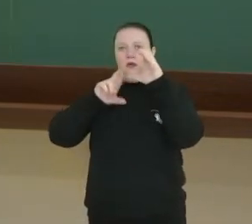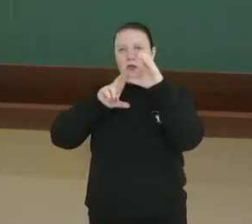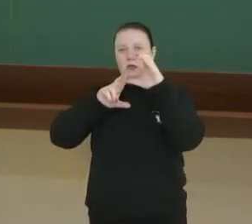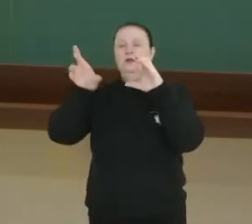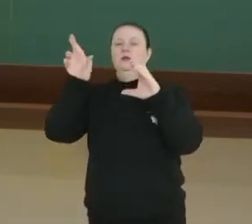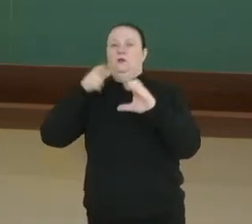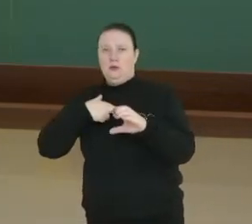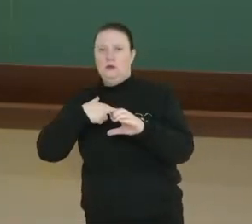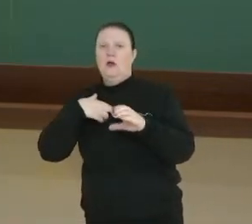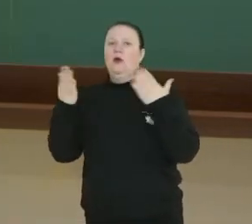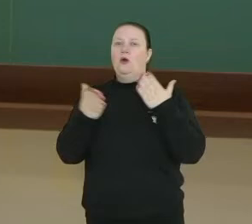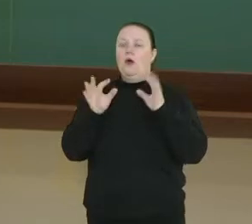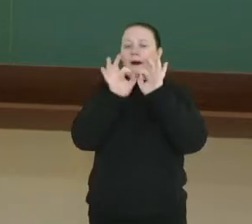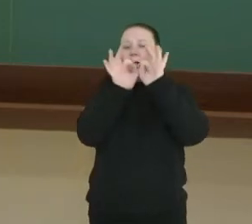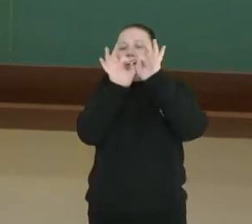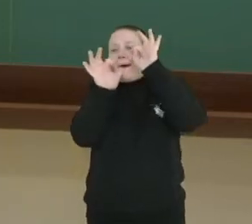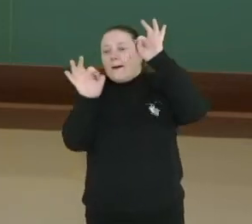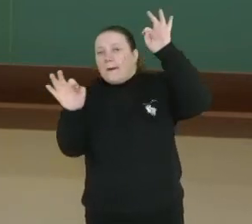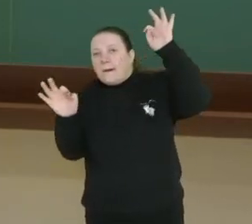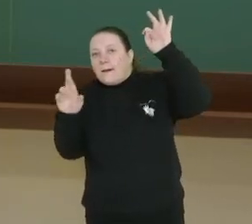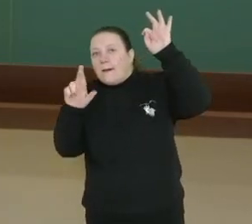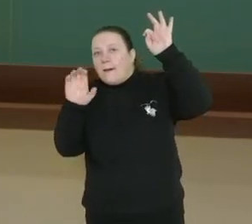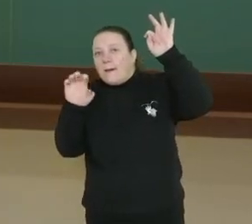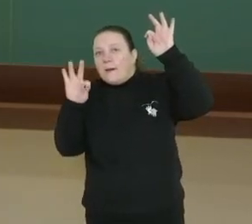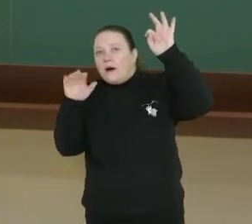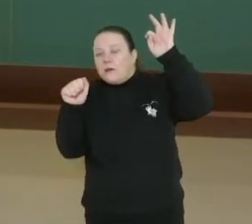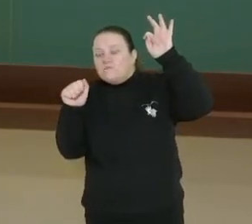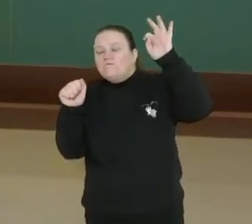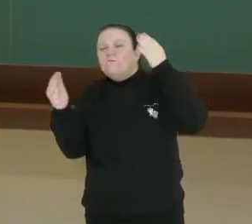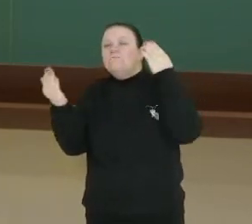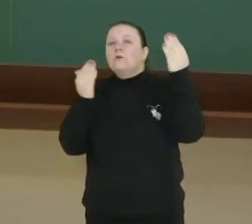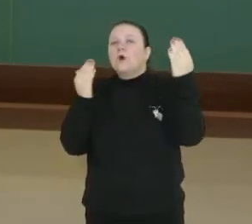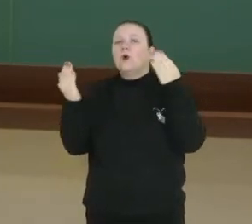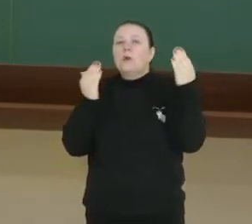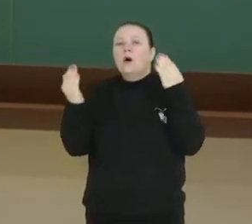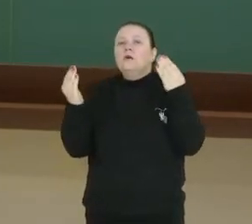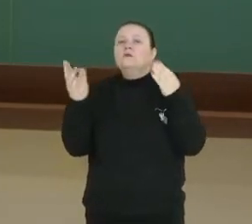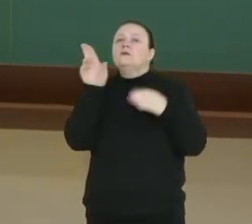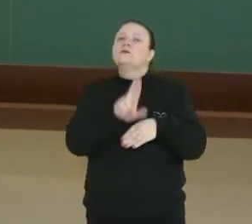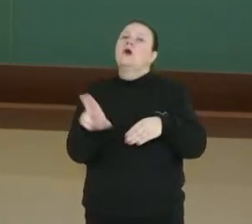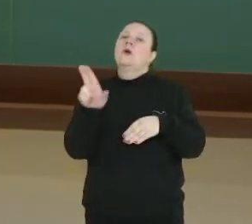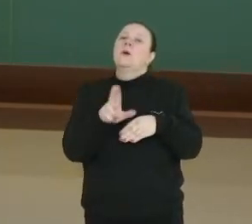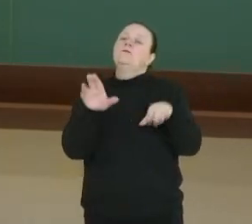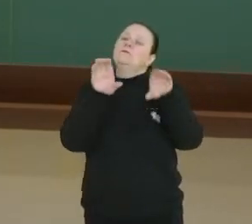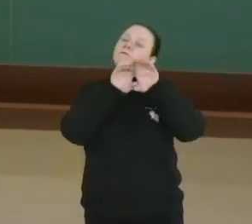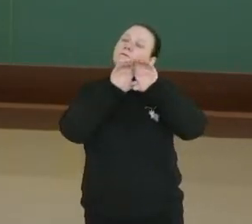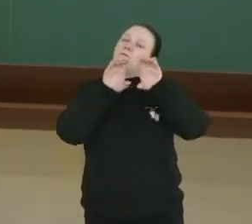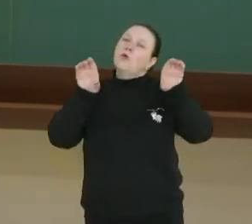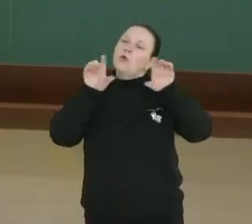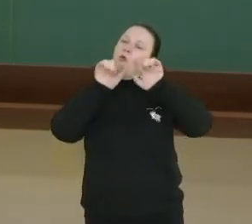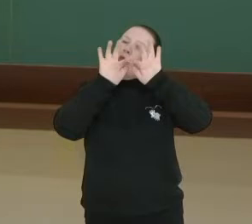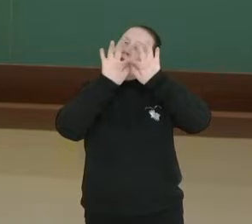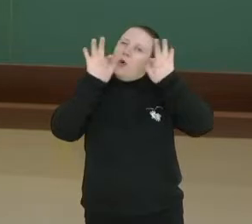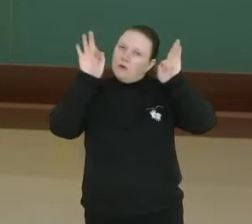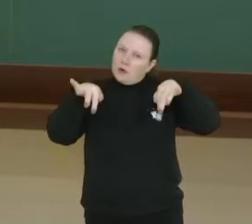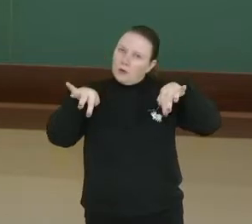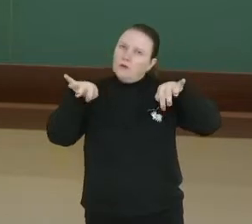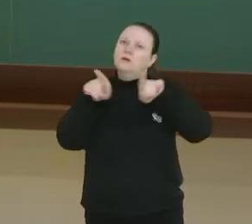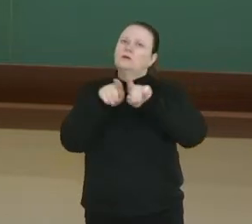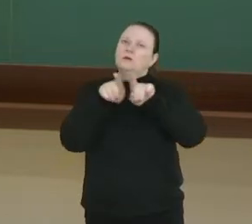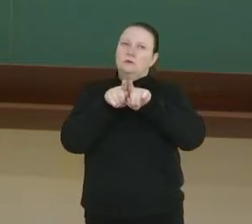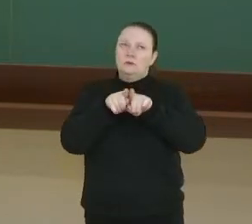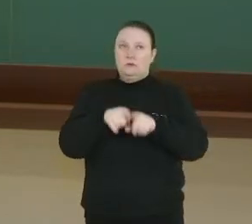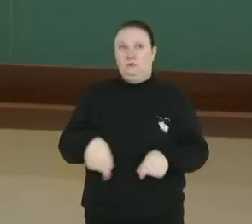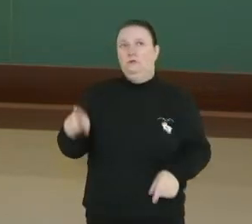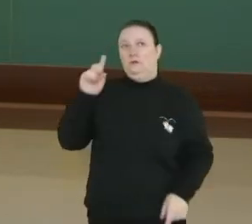queremos comparar. A gente vai usar aquela formulazinha da distância entre um ponto e uma reta. O ponto que a gente